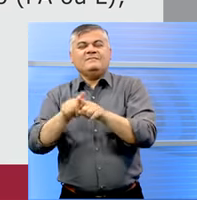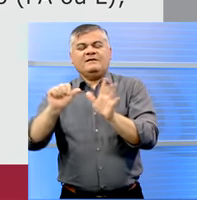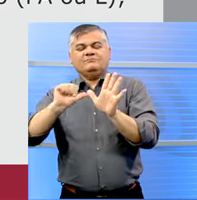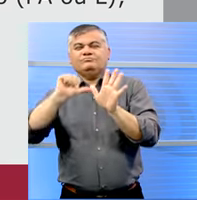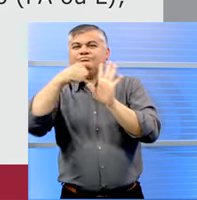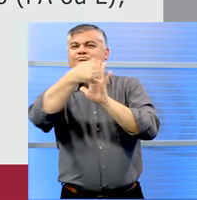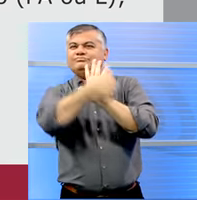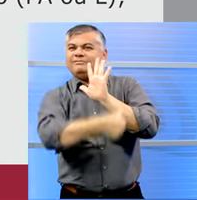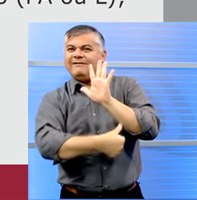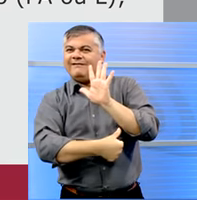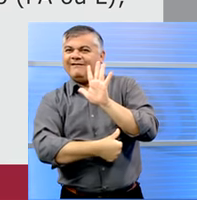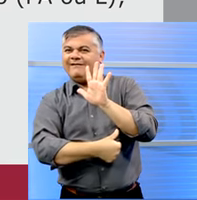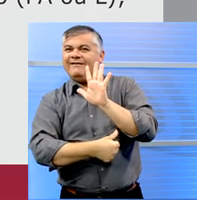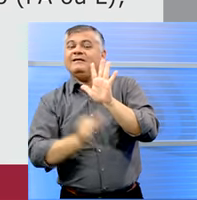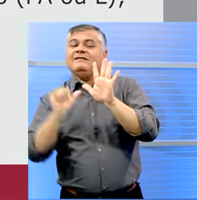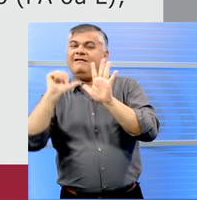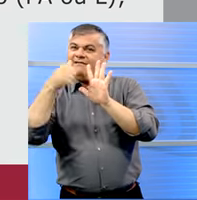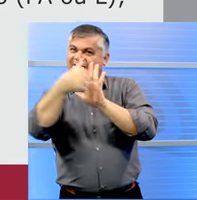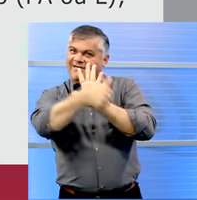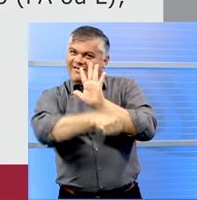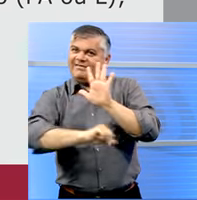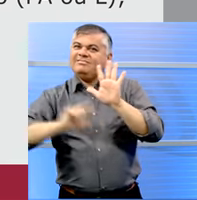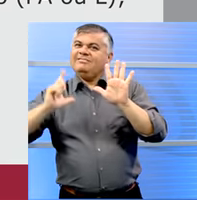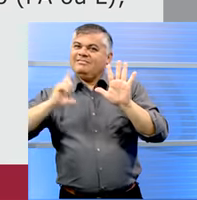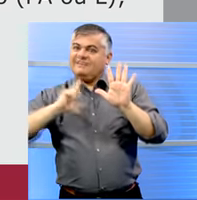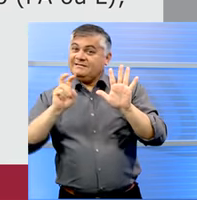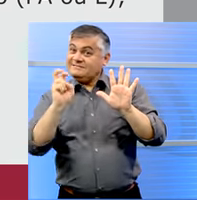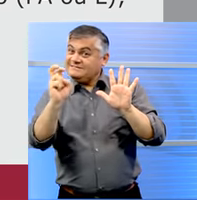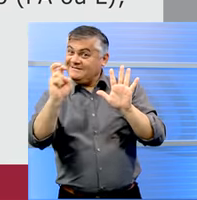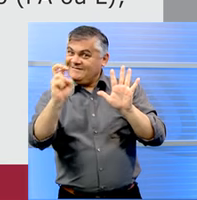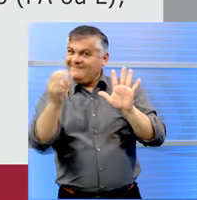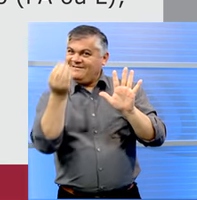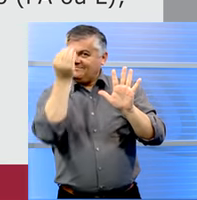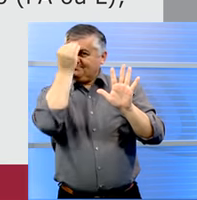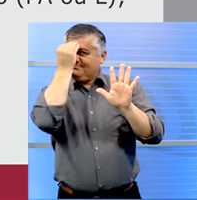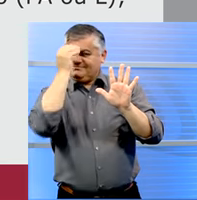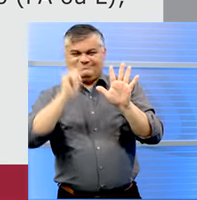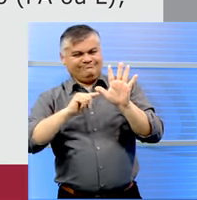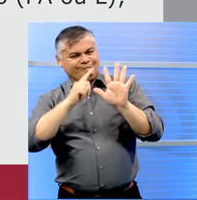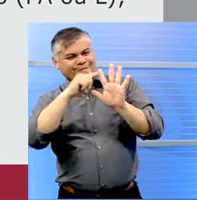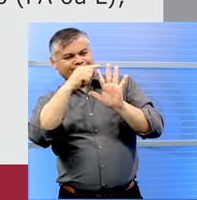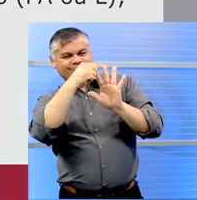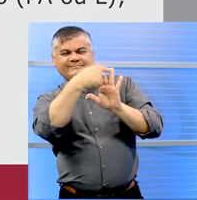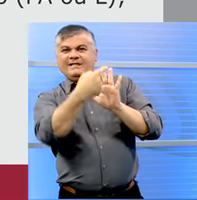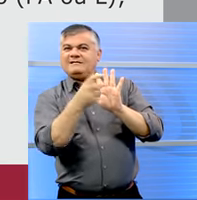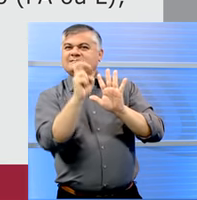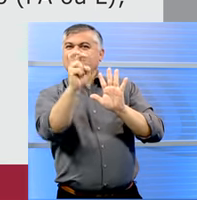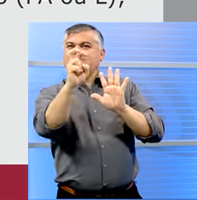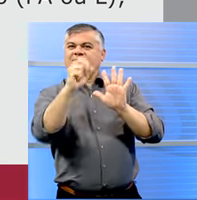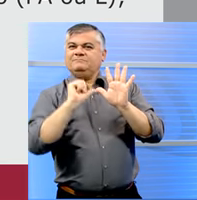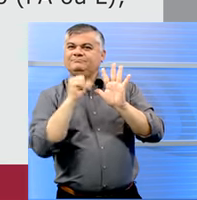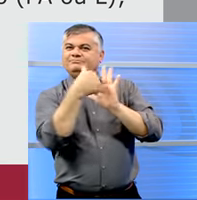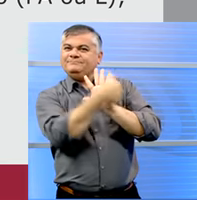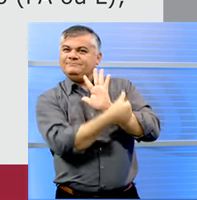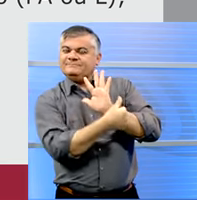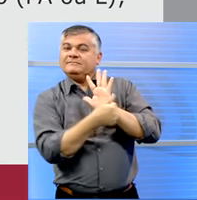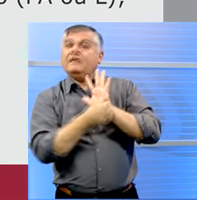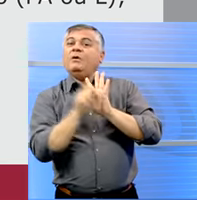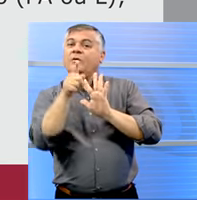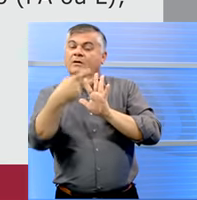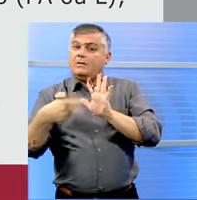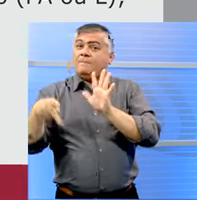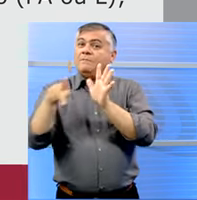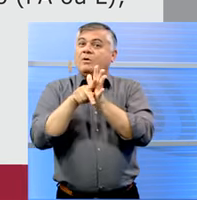5 parâmetros. 5 parâmetros, guarde isso. Esses parâmetros fazem parte da